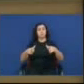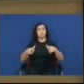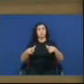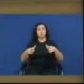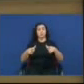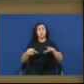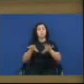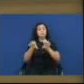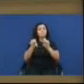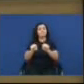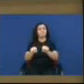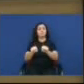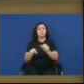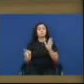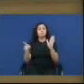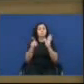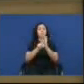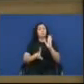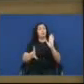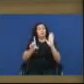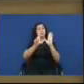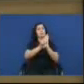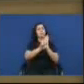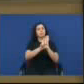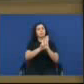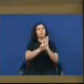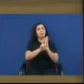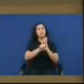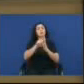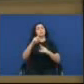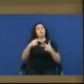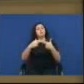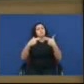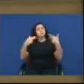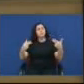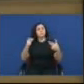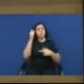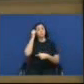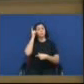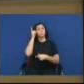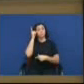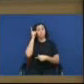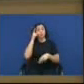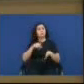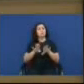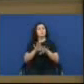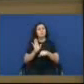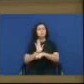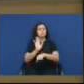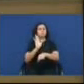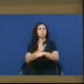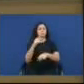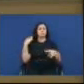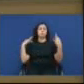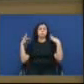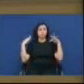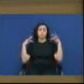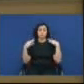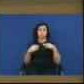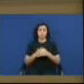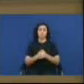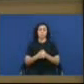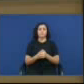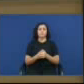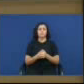está reservado por lei para atividades culturais e de fomento ao turismo, né? Agora,